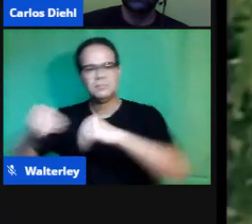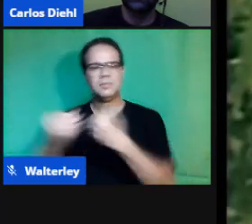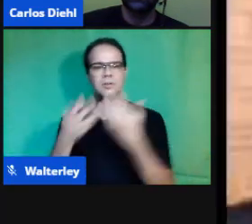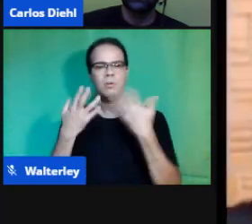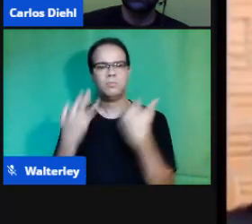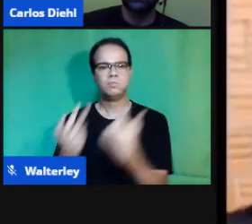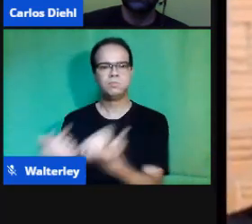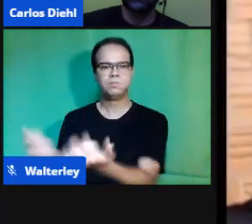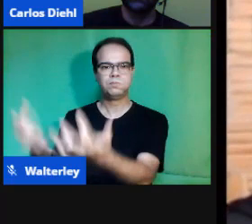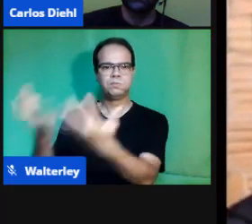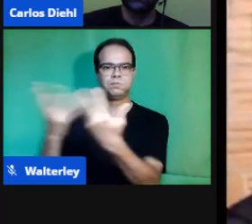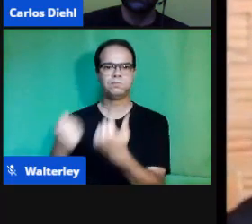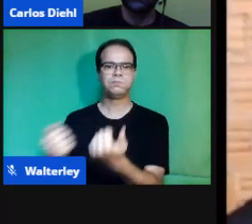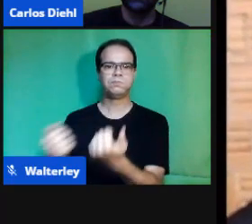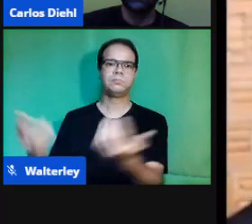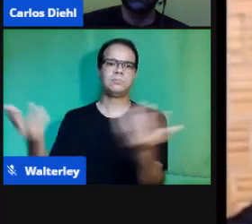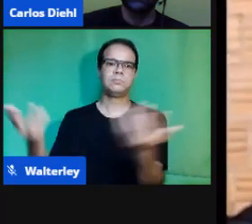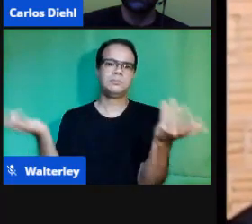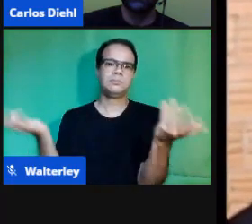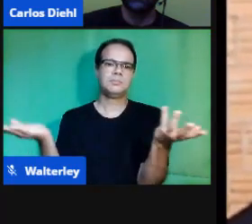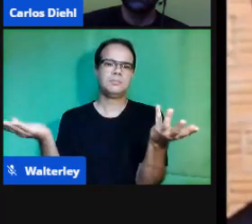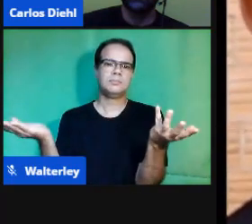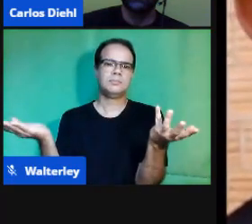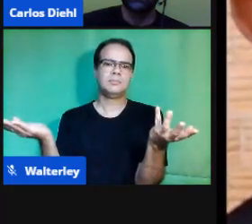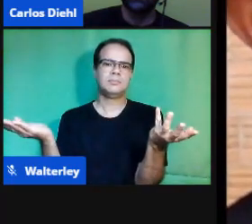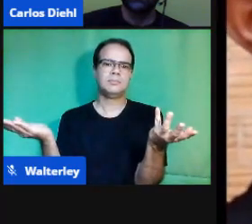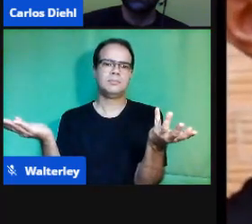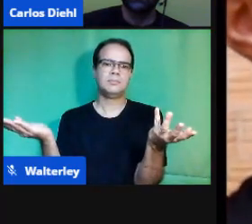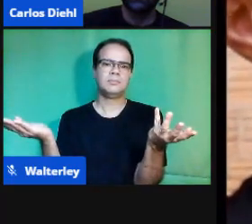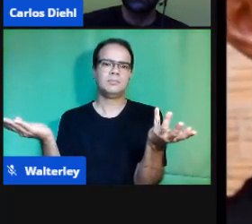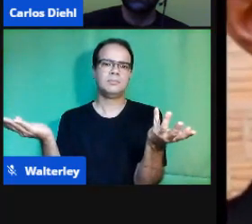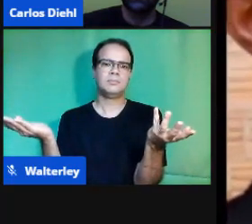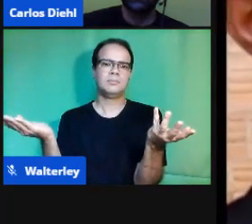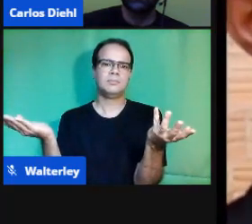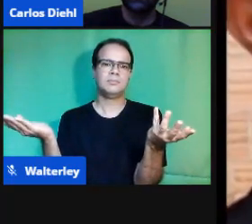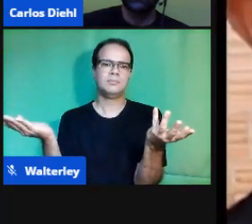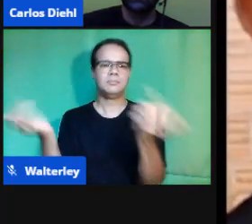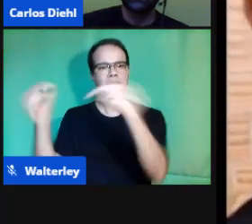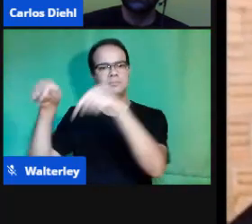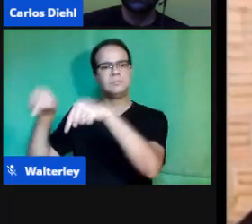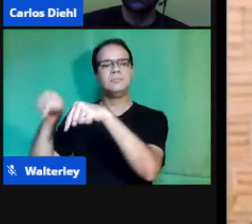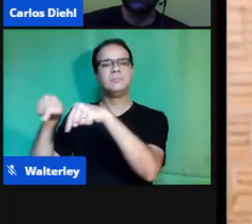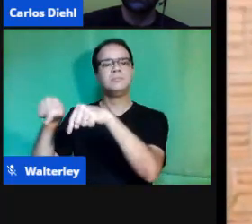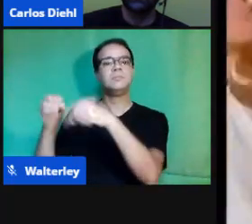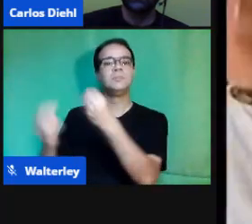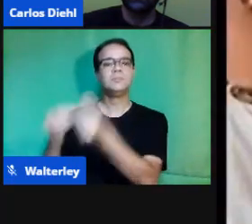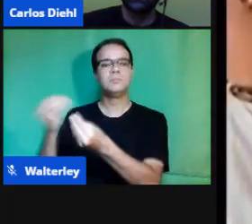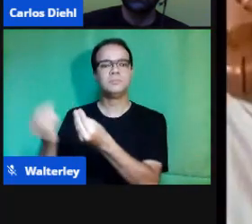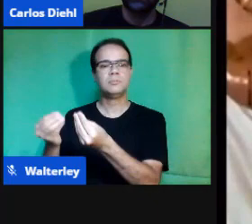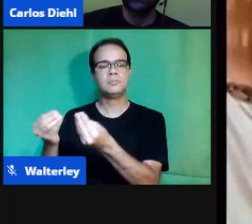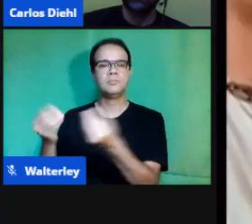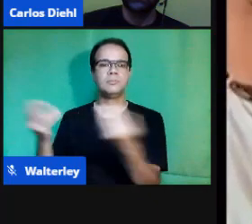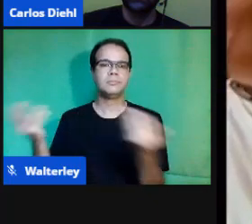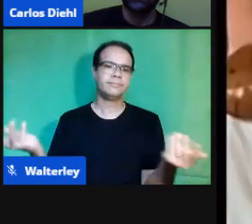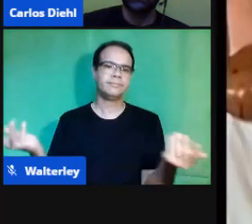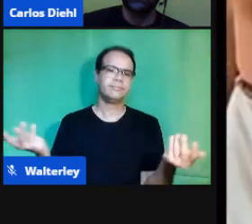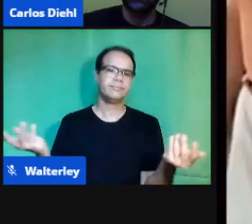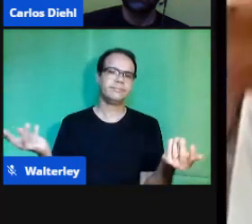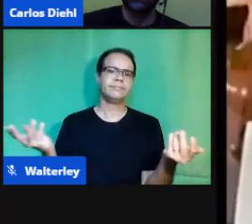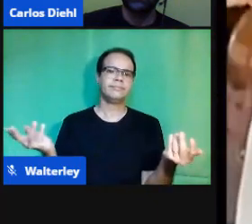lugar. Então aquela terra ela vai voltar de novo a produzir. Estamos vivendo pela